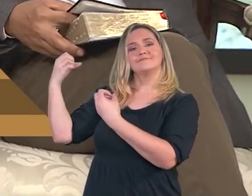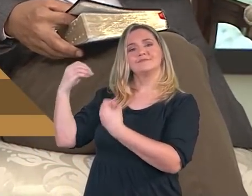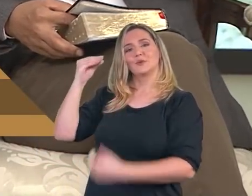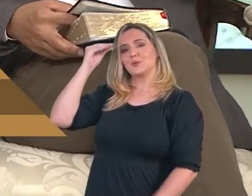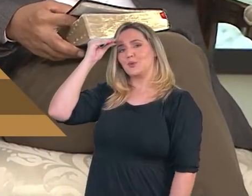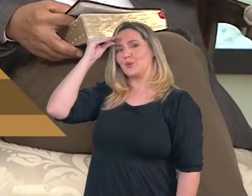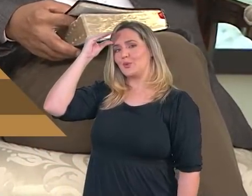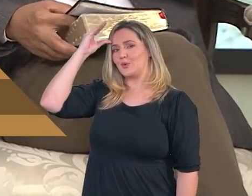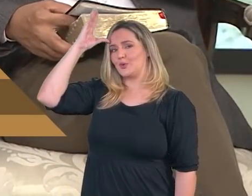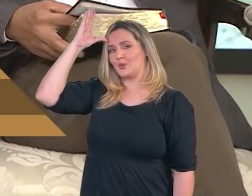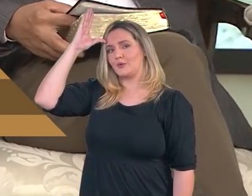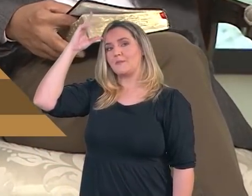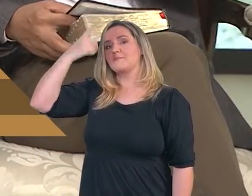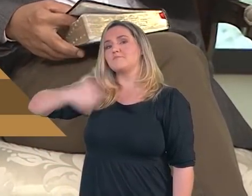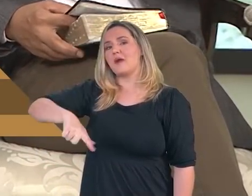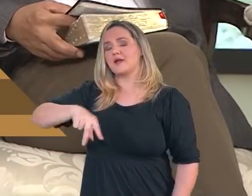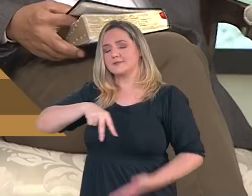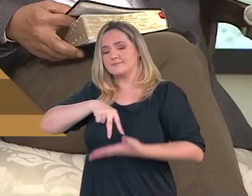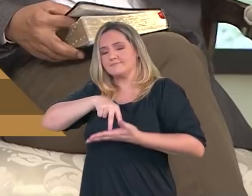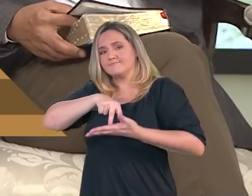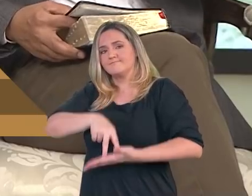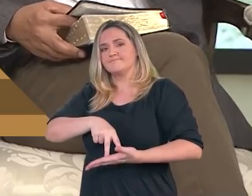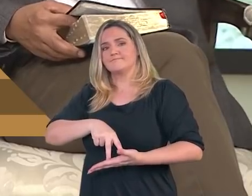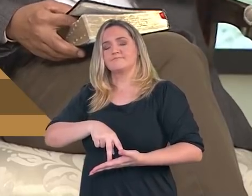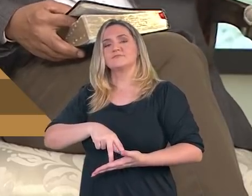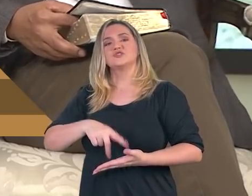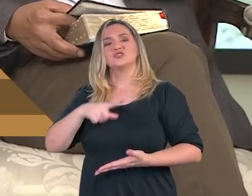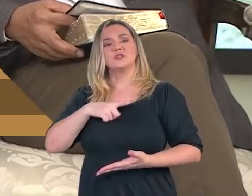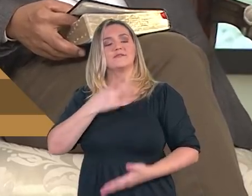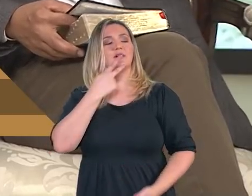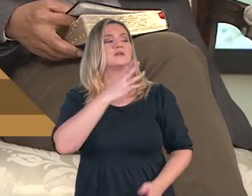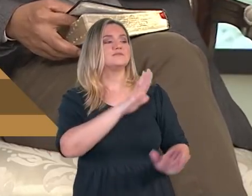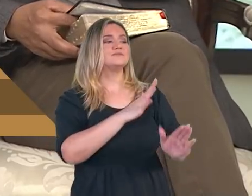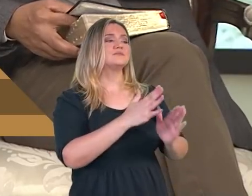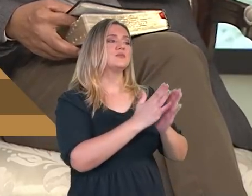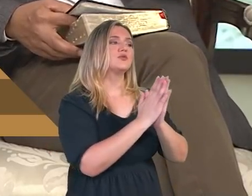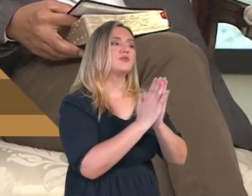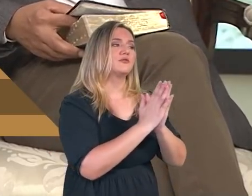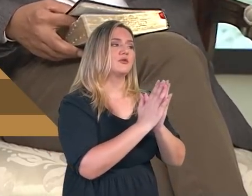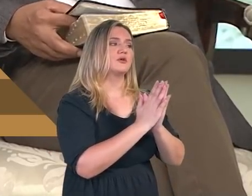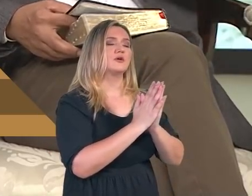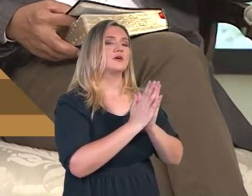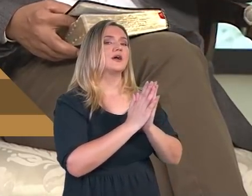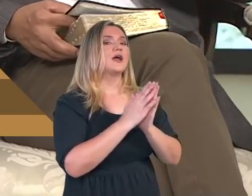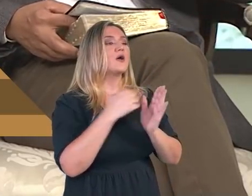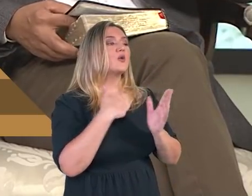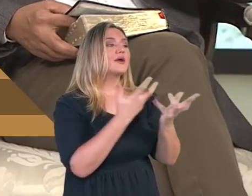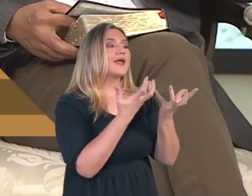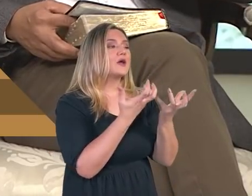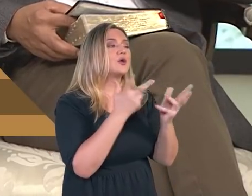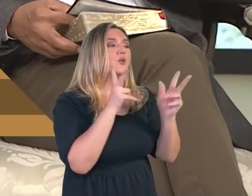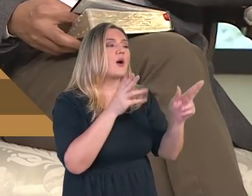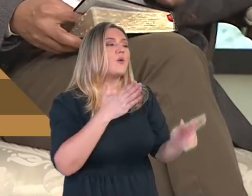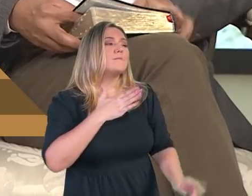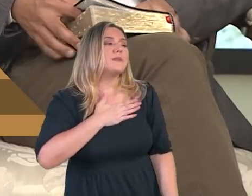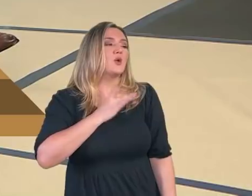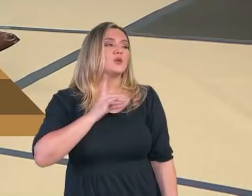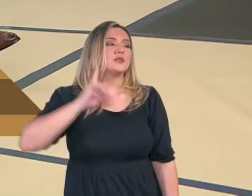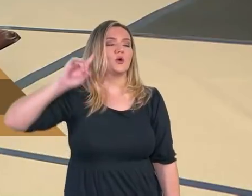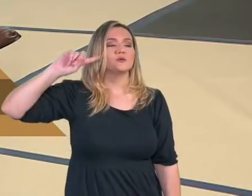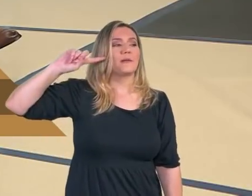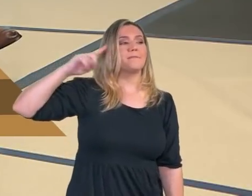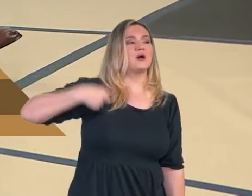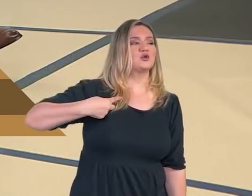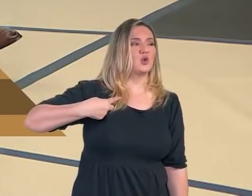tempo firmeza de caráter, diz que o seu Deus é o Criador do universo e não o rei da Babilônia. Não